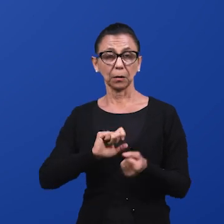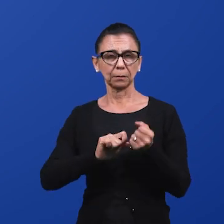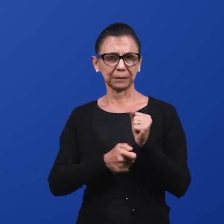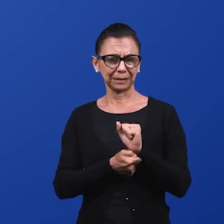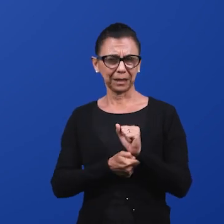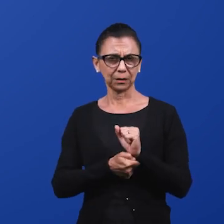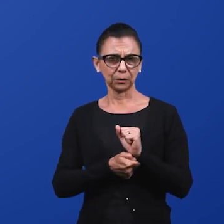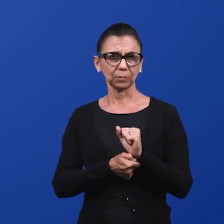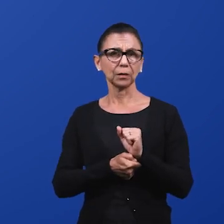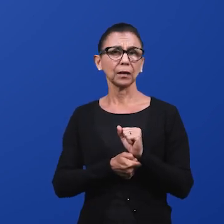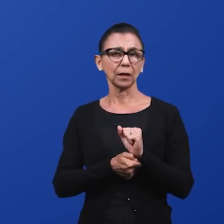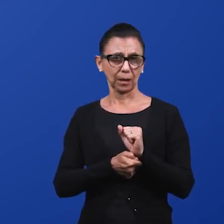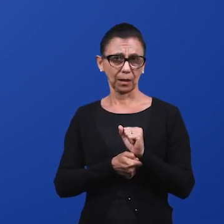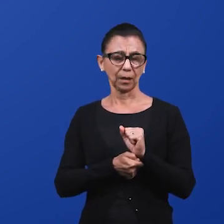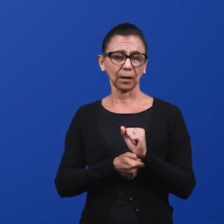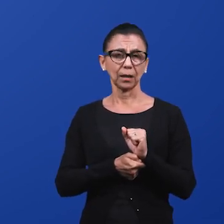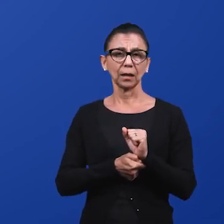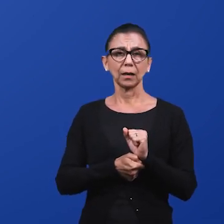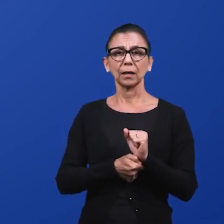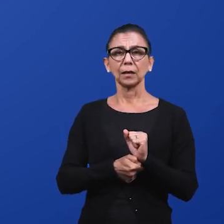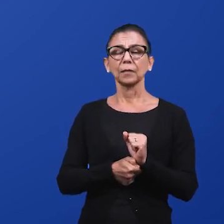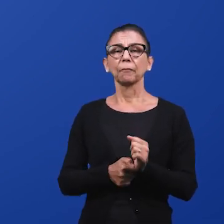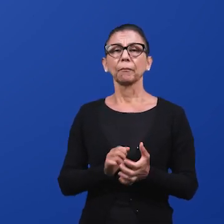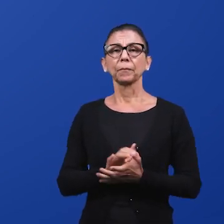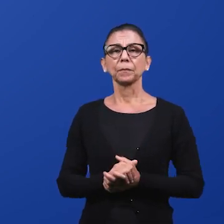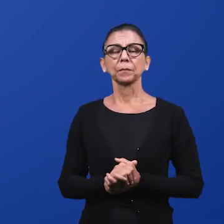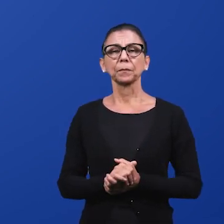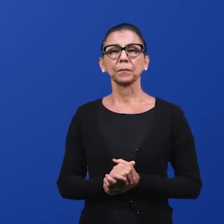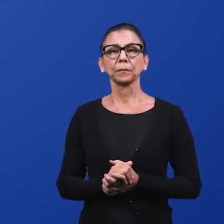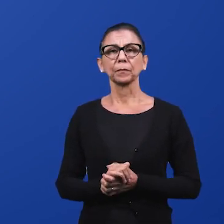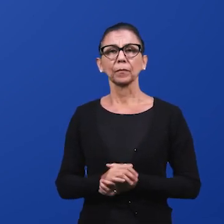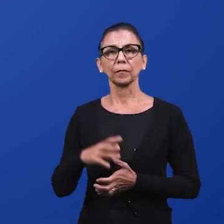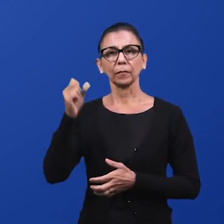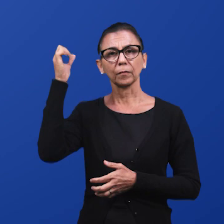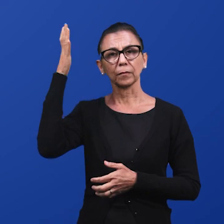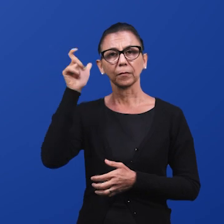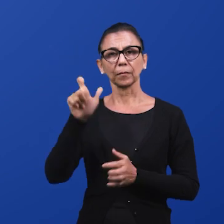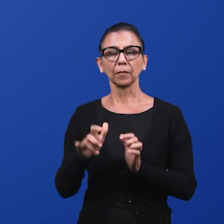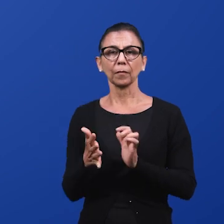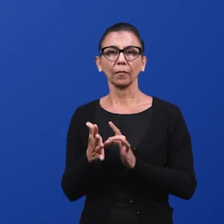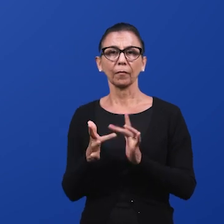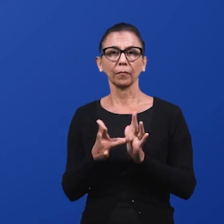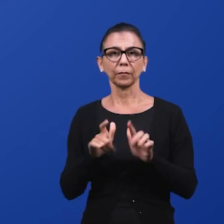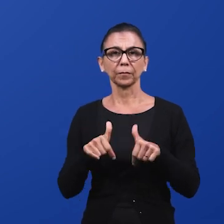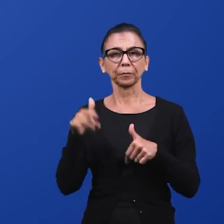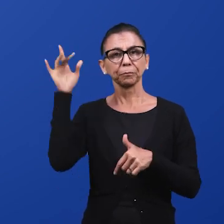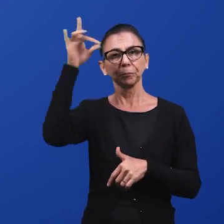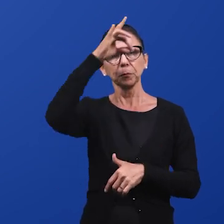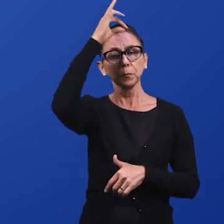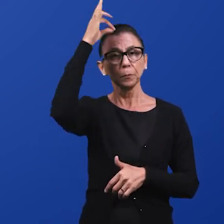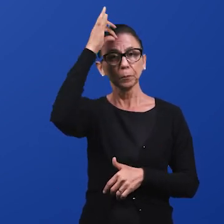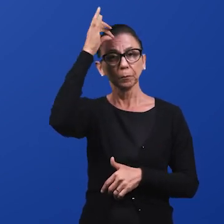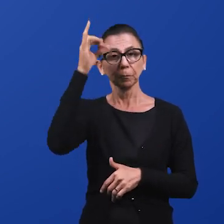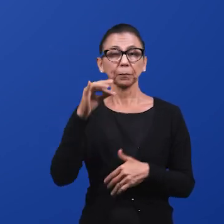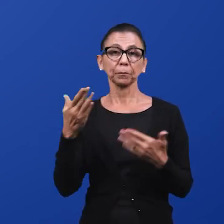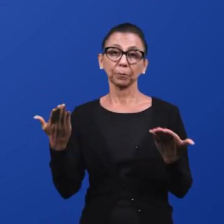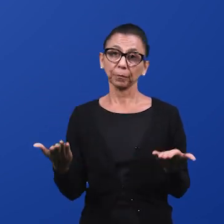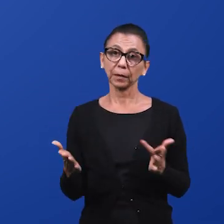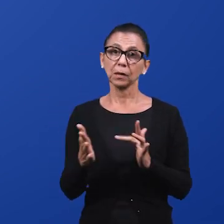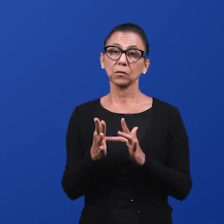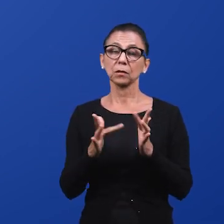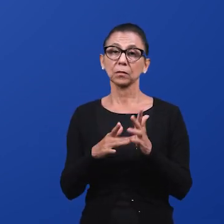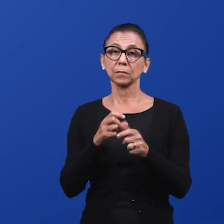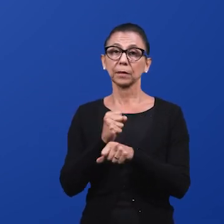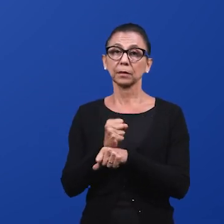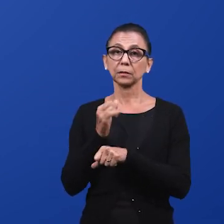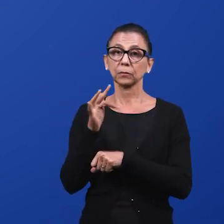mistério revelado em Jesus por uma ação do Espírito Santo. Então o Senhor Jesus, Ele é a nossa esperança de glória,